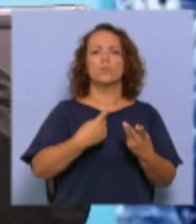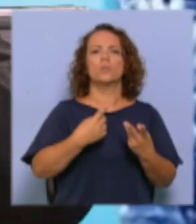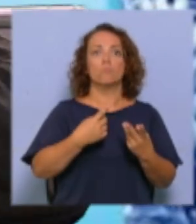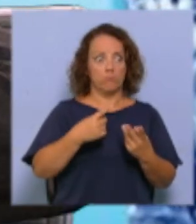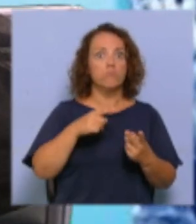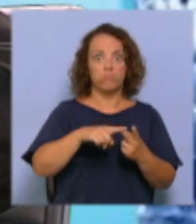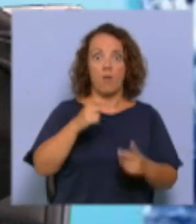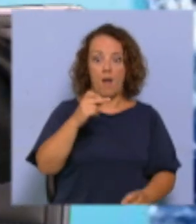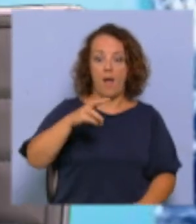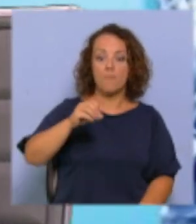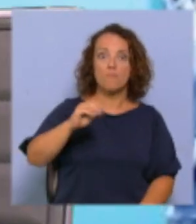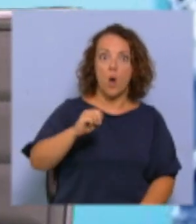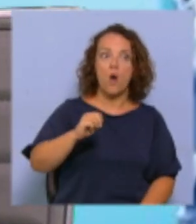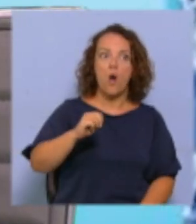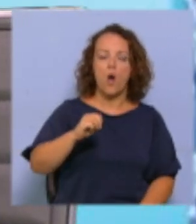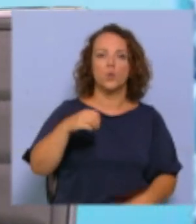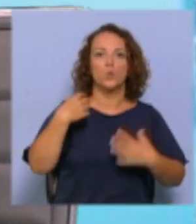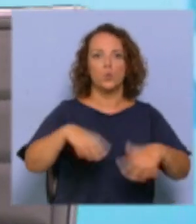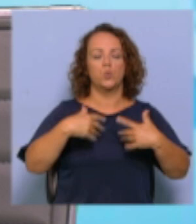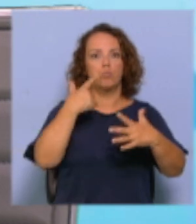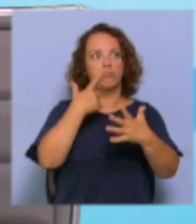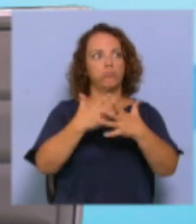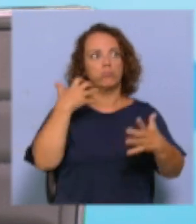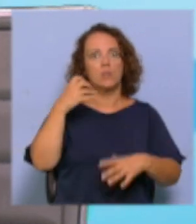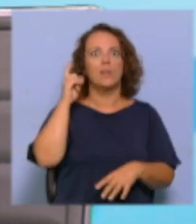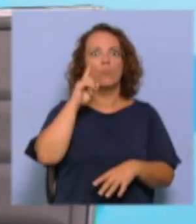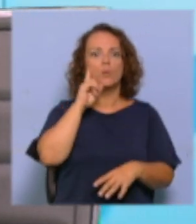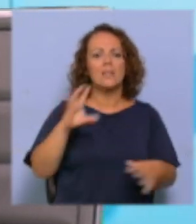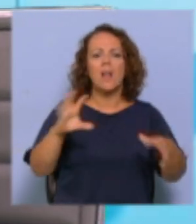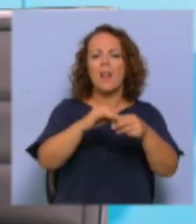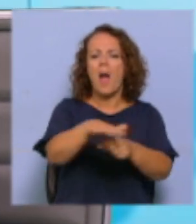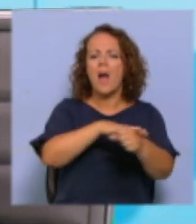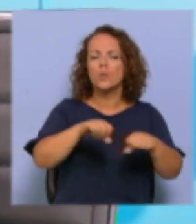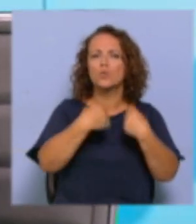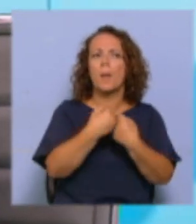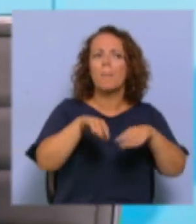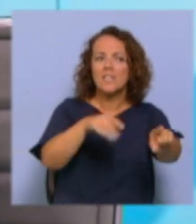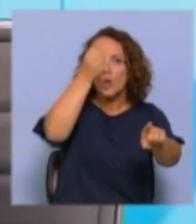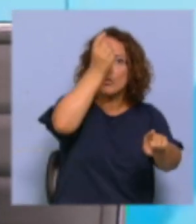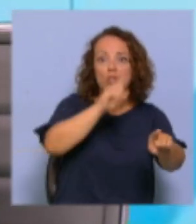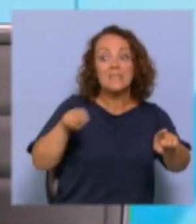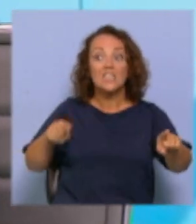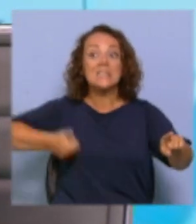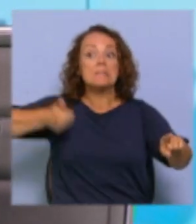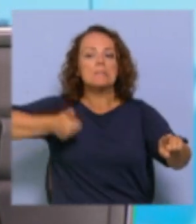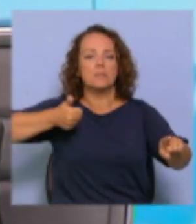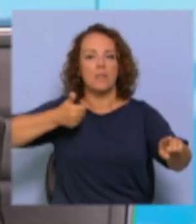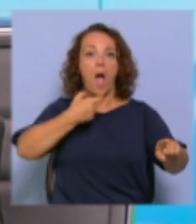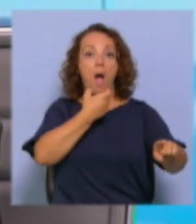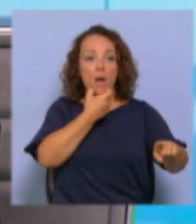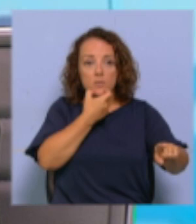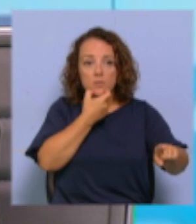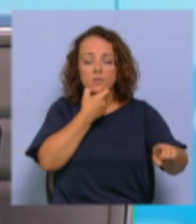incidência na sua profecia muito forte sobre a dimensão social. Mas não se esqueceu que o principal é isto. É a partir